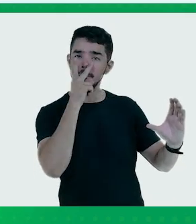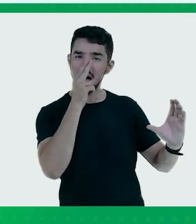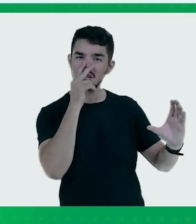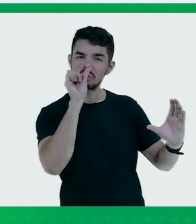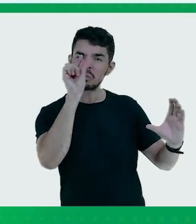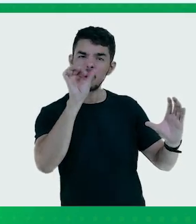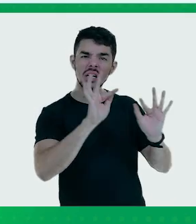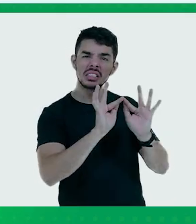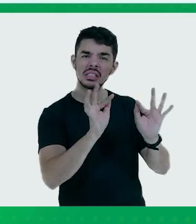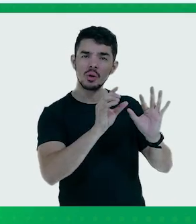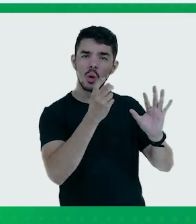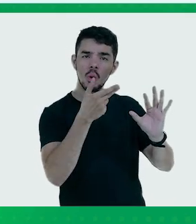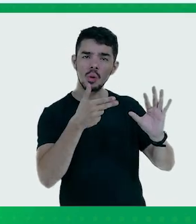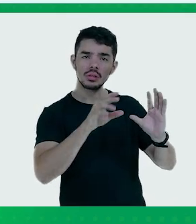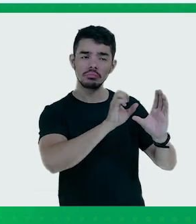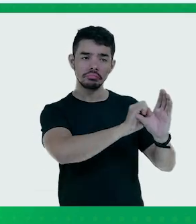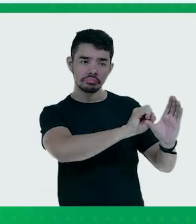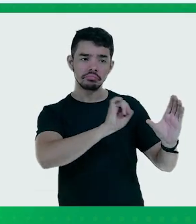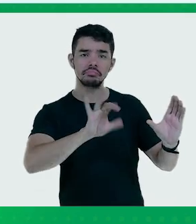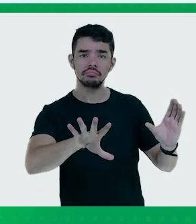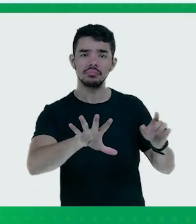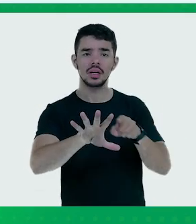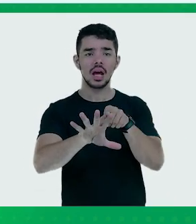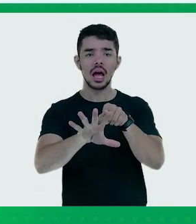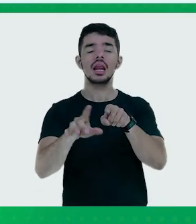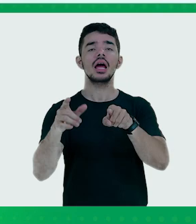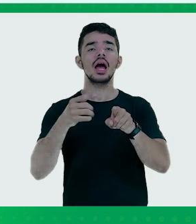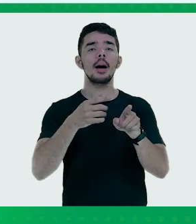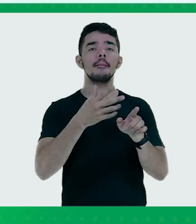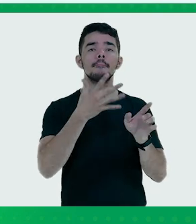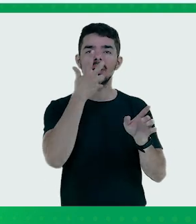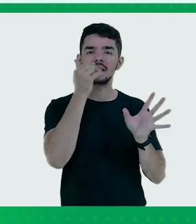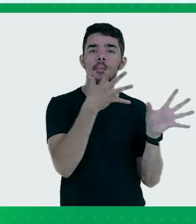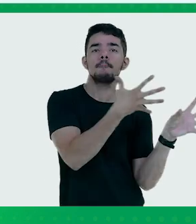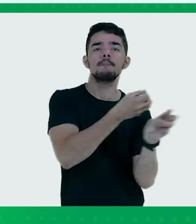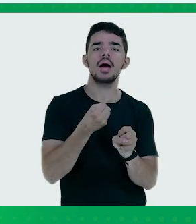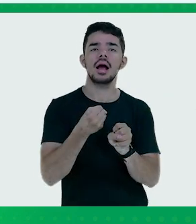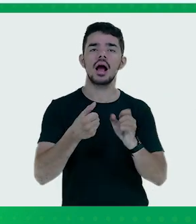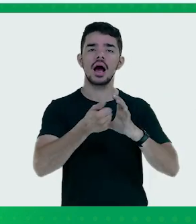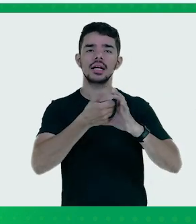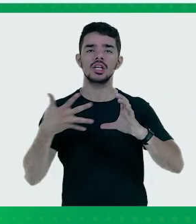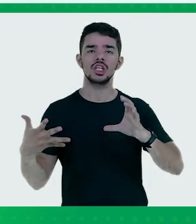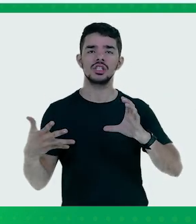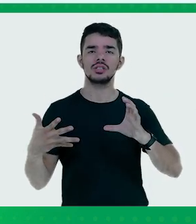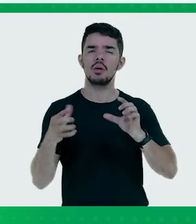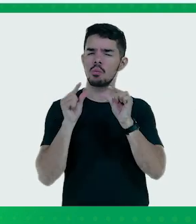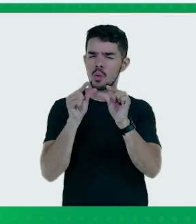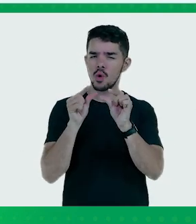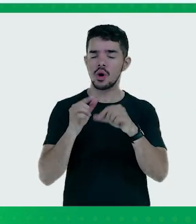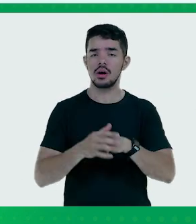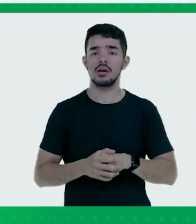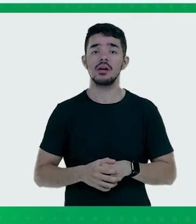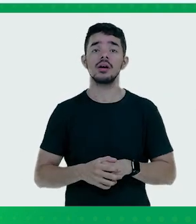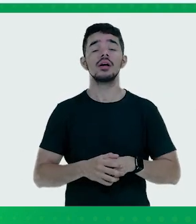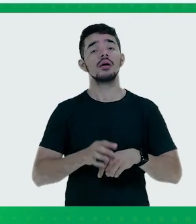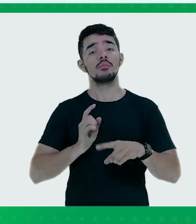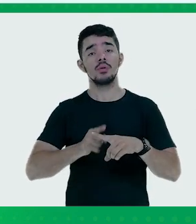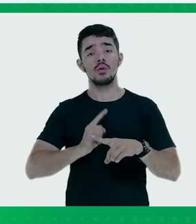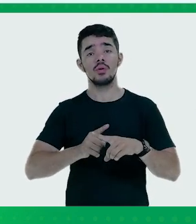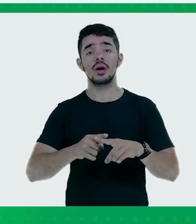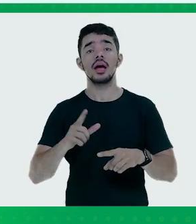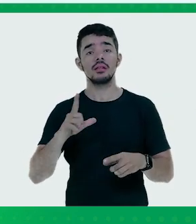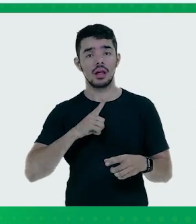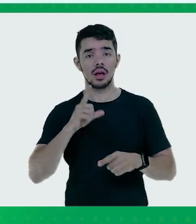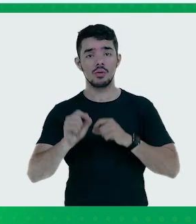para entender que esses movimentos eles não anulam totalmente o passado, mesmo que tenham a intenção dessa ruptura, que de